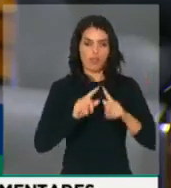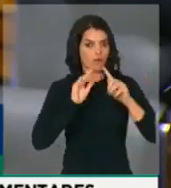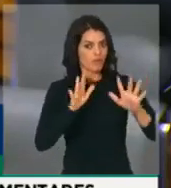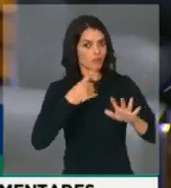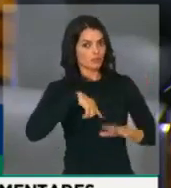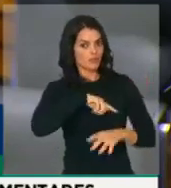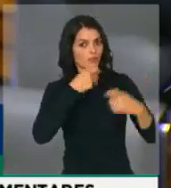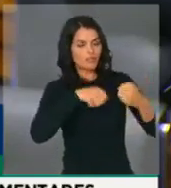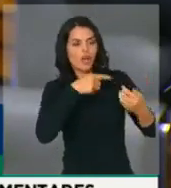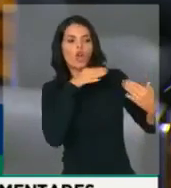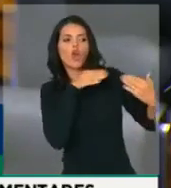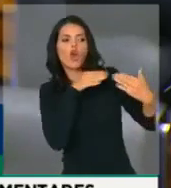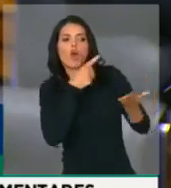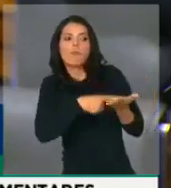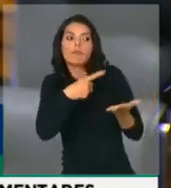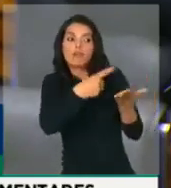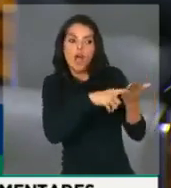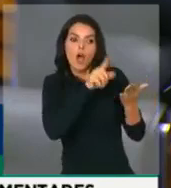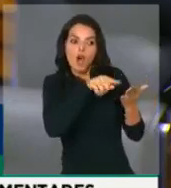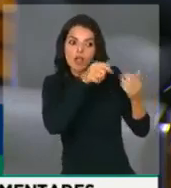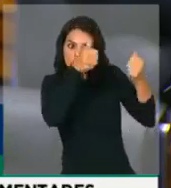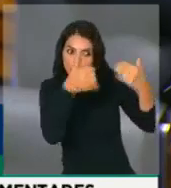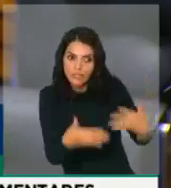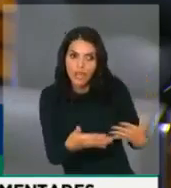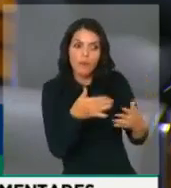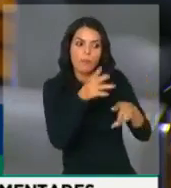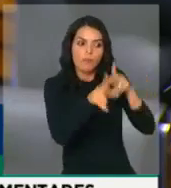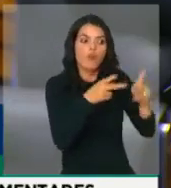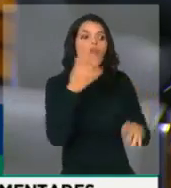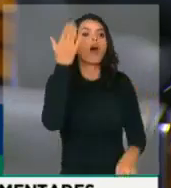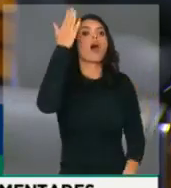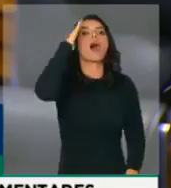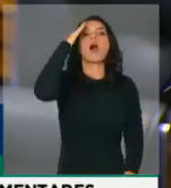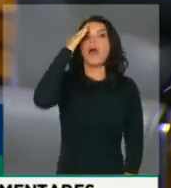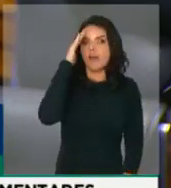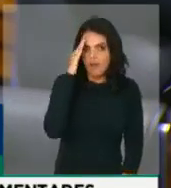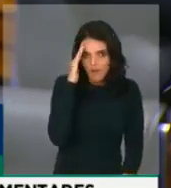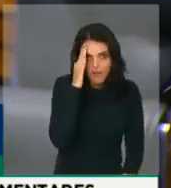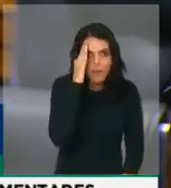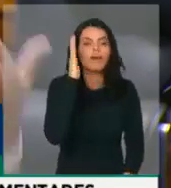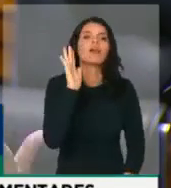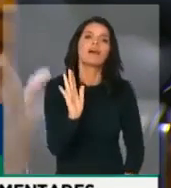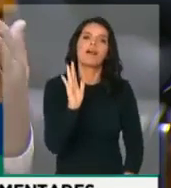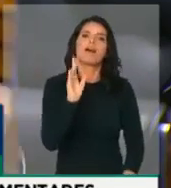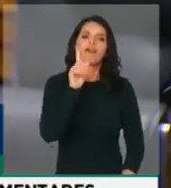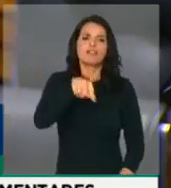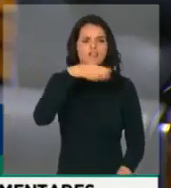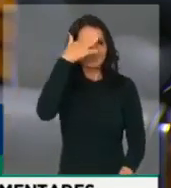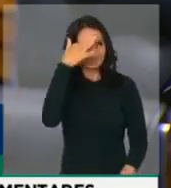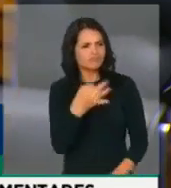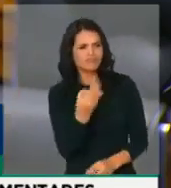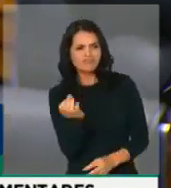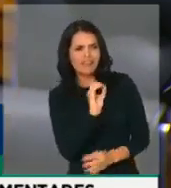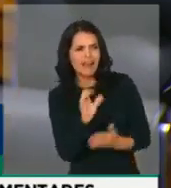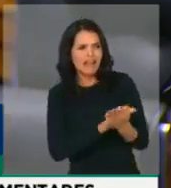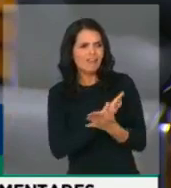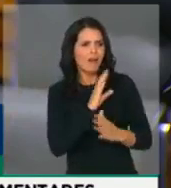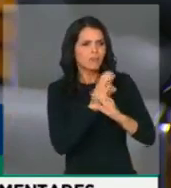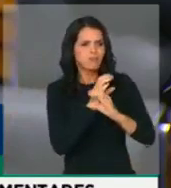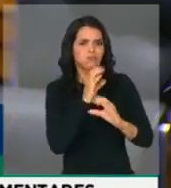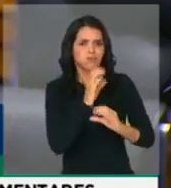combinar com a população, explicar para que essa coisa não saia mal resolvida e a gente tenha mais uma incompreensão do Congresso